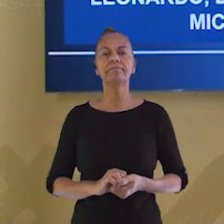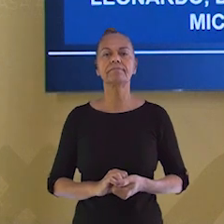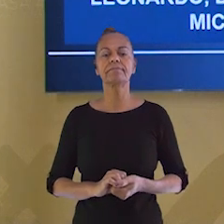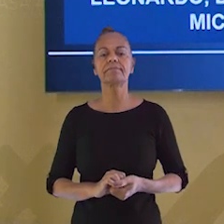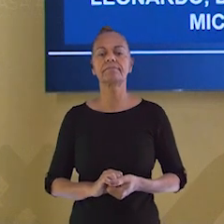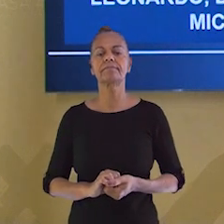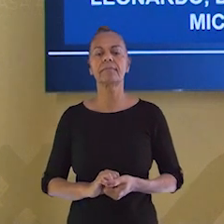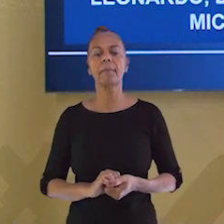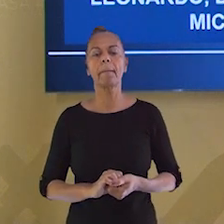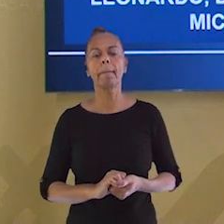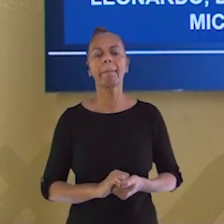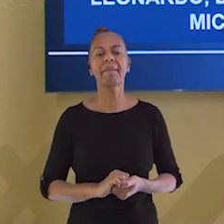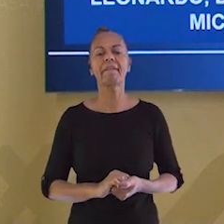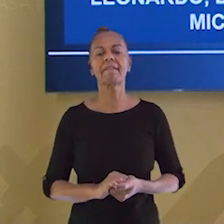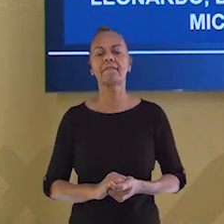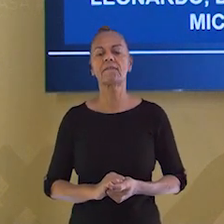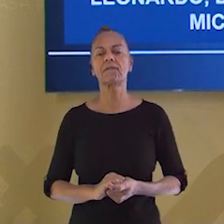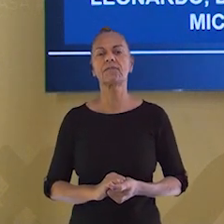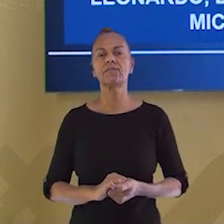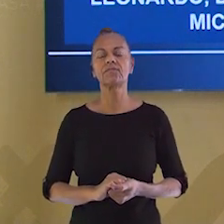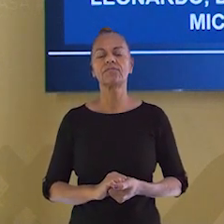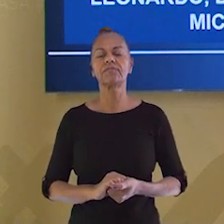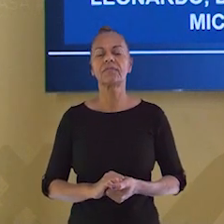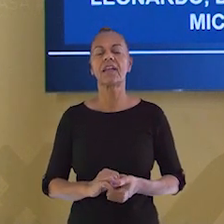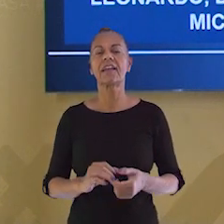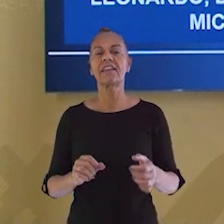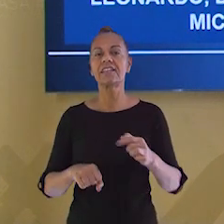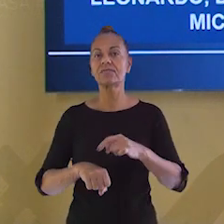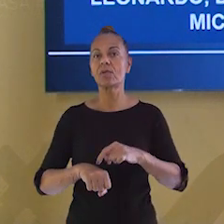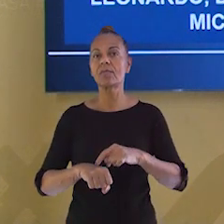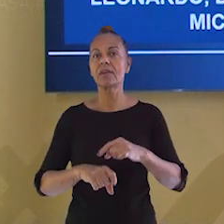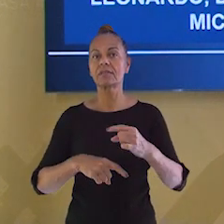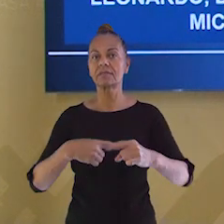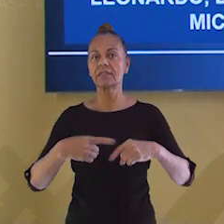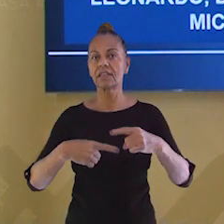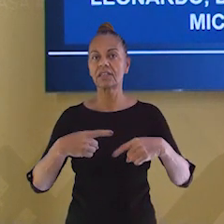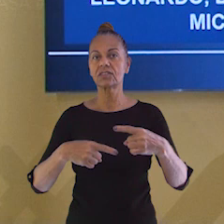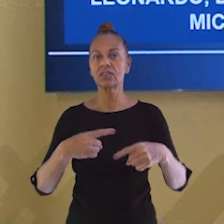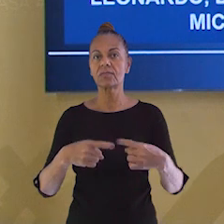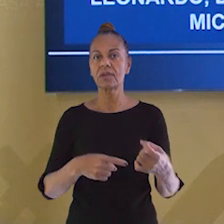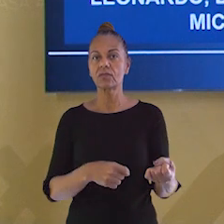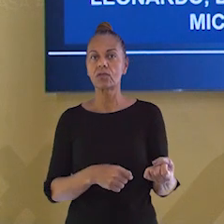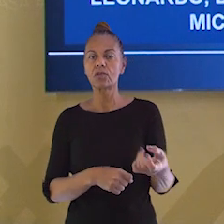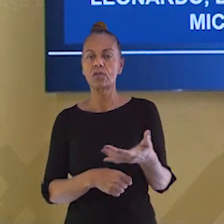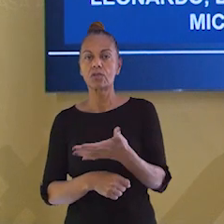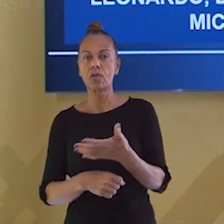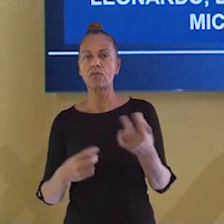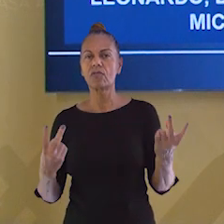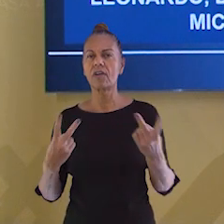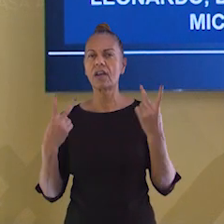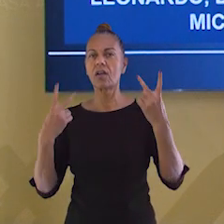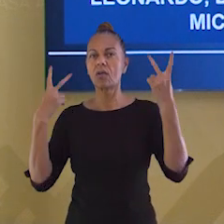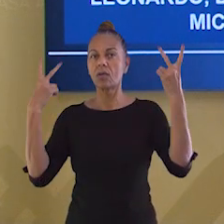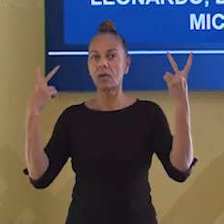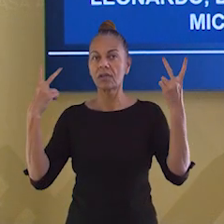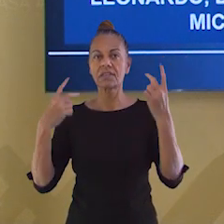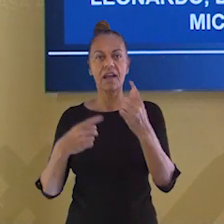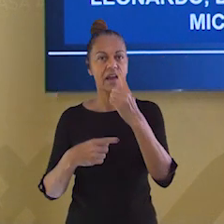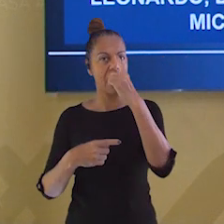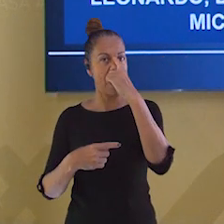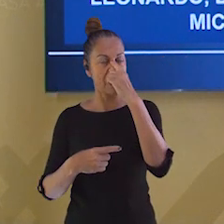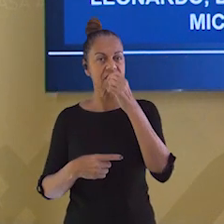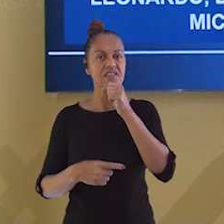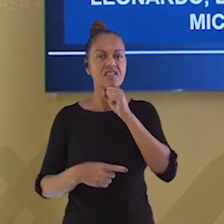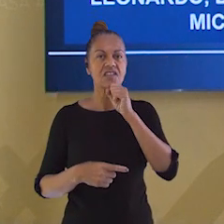teocentrismo, com foco em Deus. Nesse momento é que chegamos ao Renascimento, que é a retomada dos valores e ideias